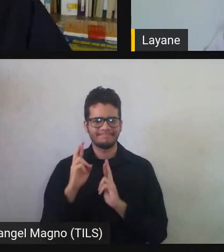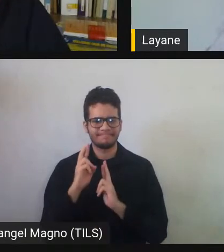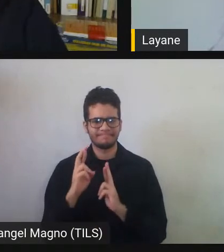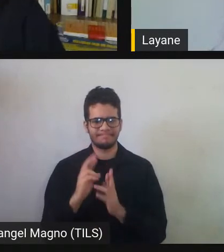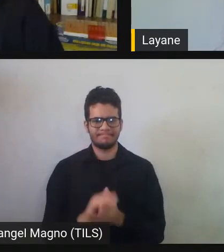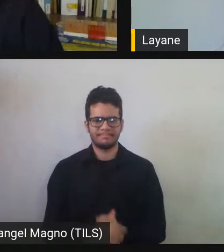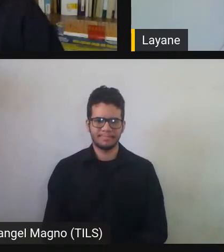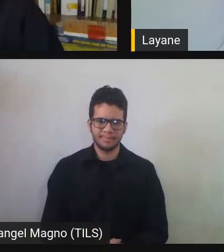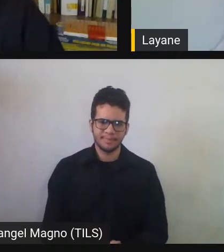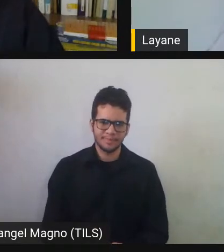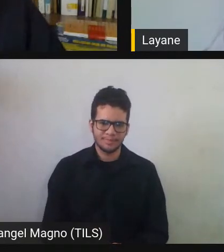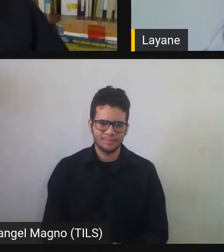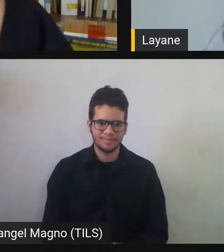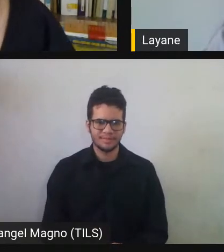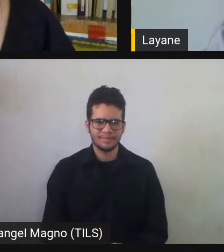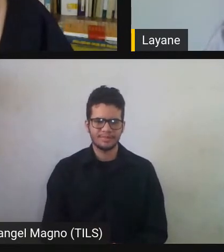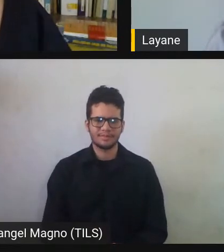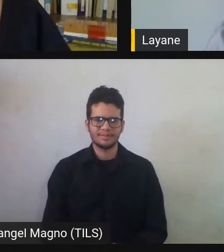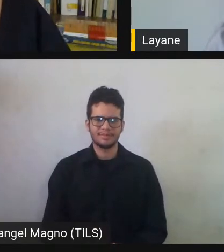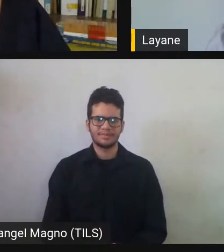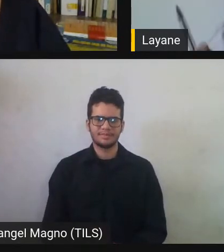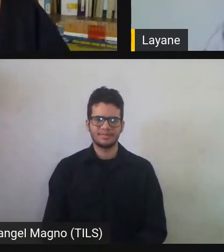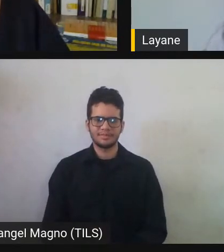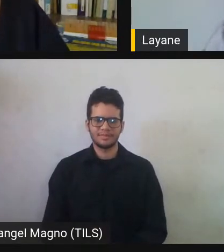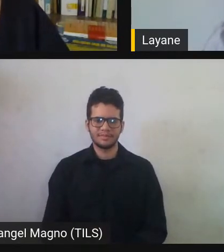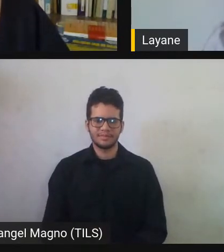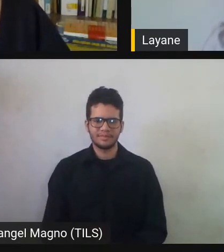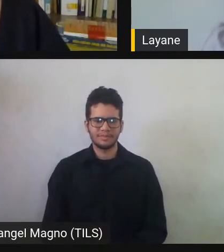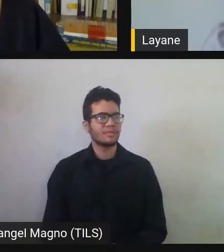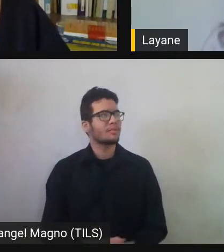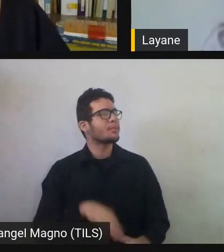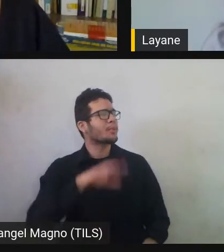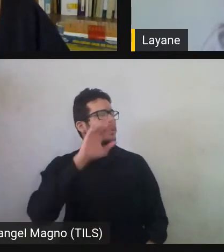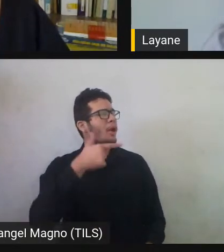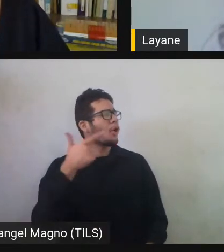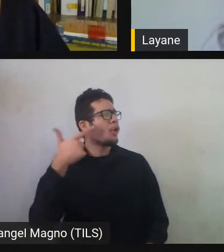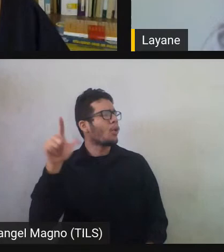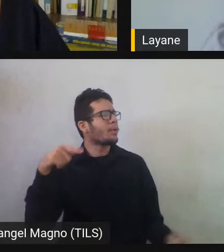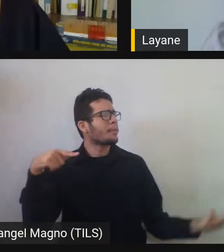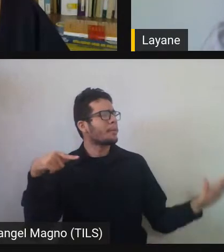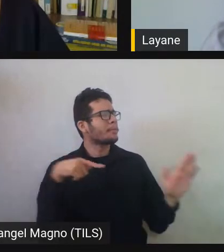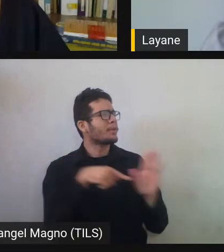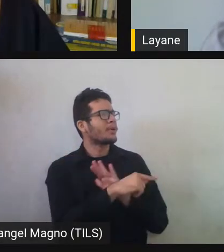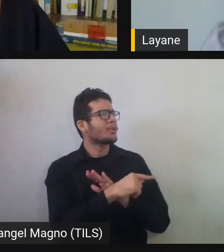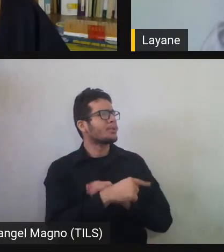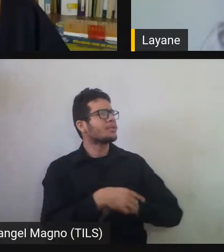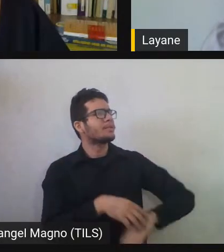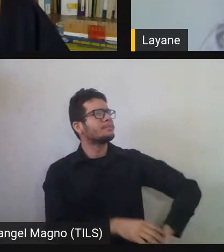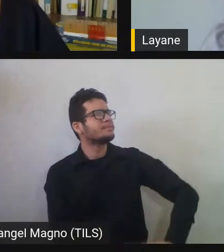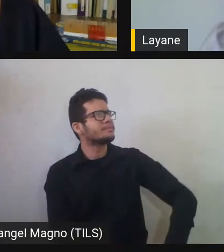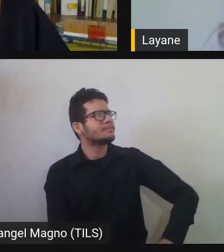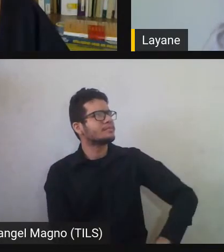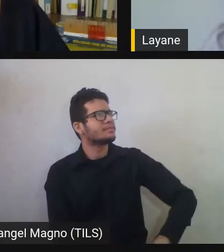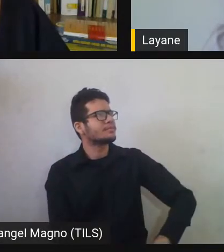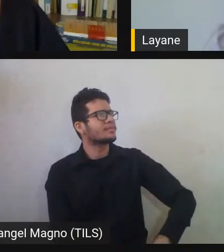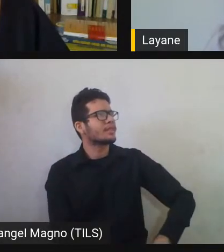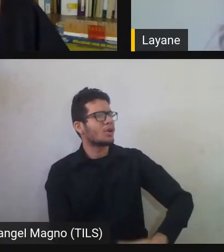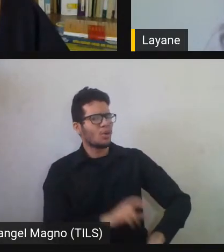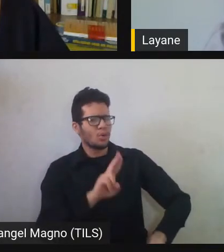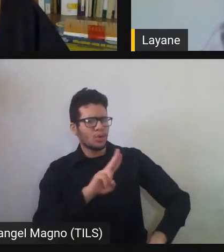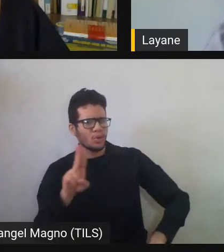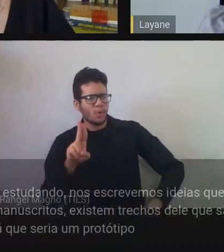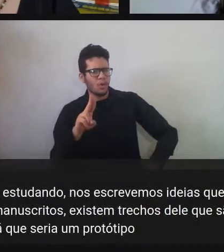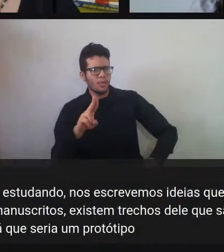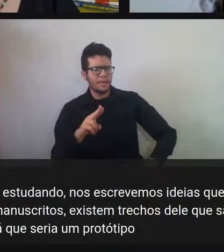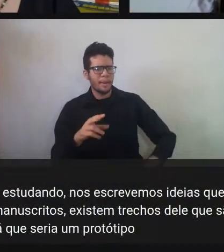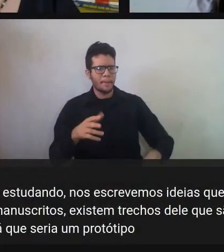professora tem uma outra pergunta aqui está com o nome de mãos e línguas eu não vou